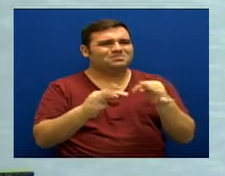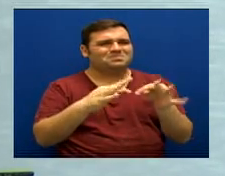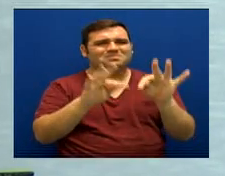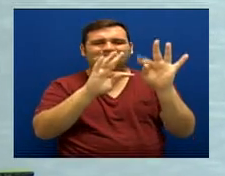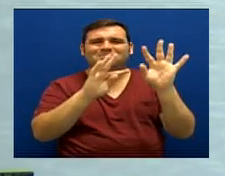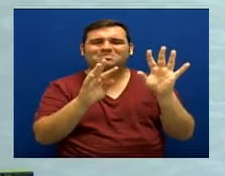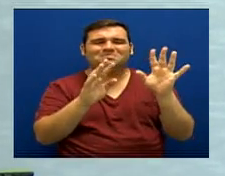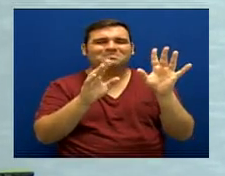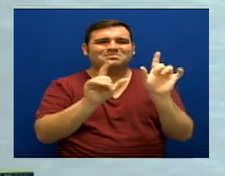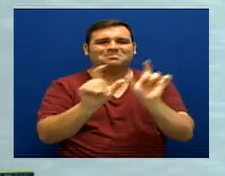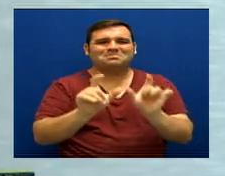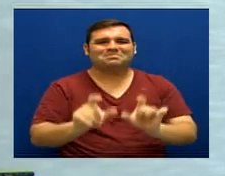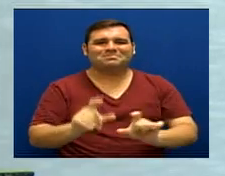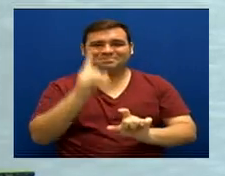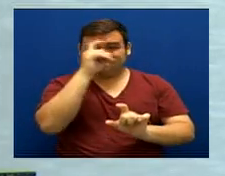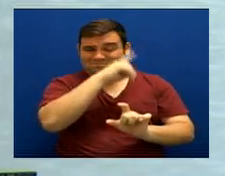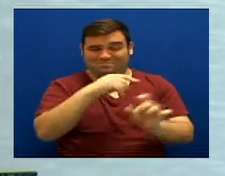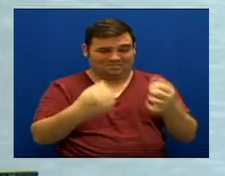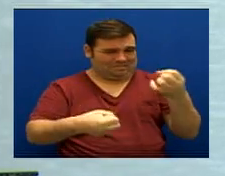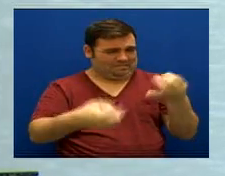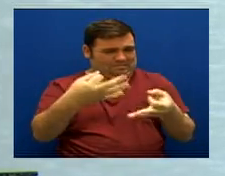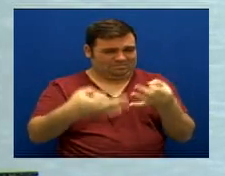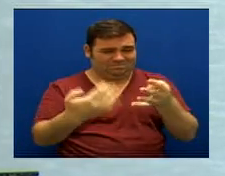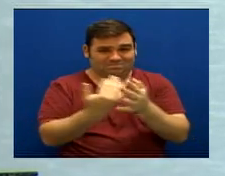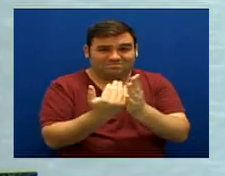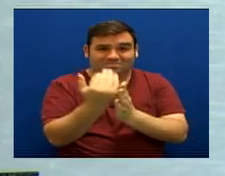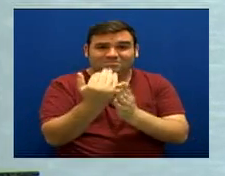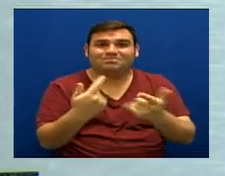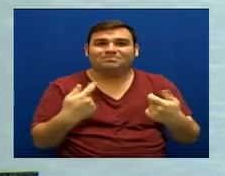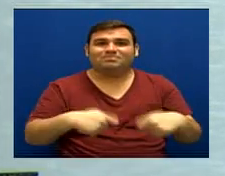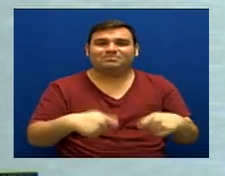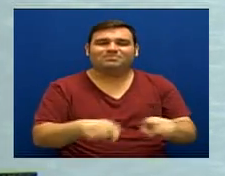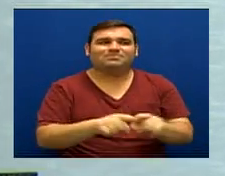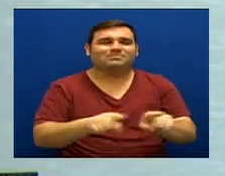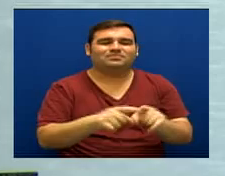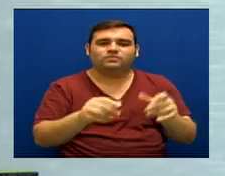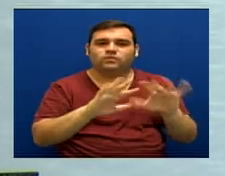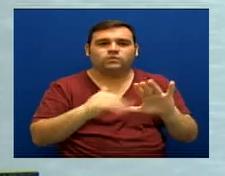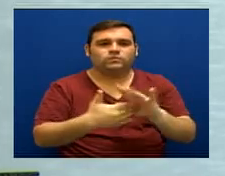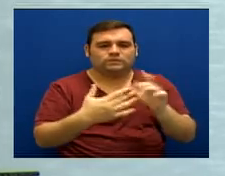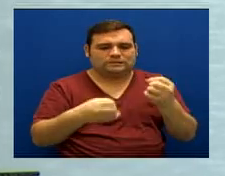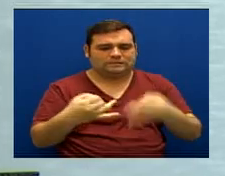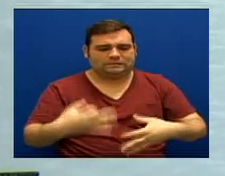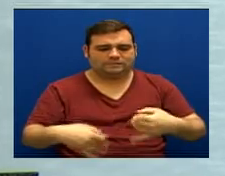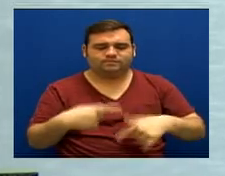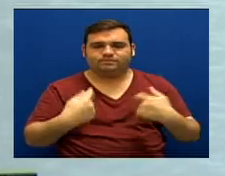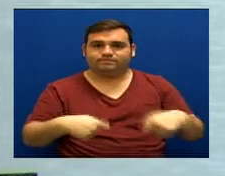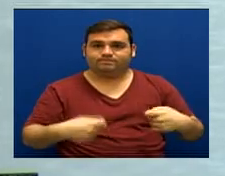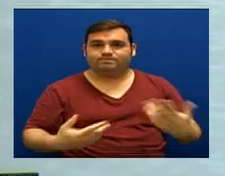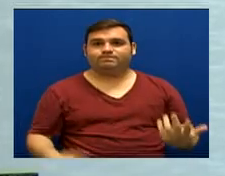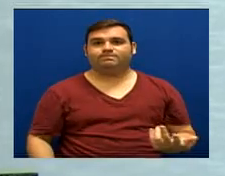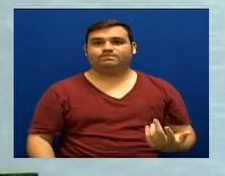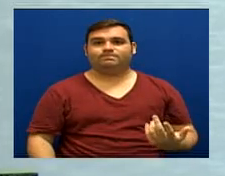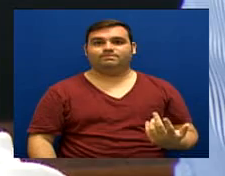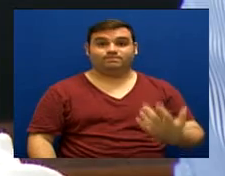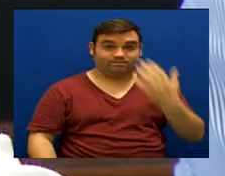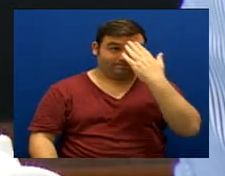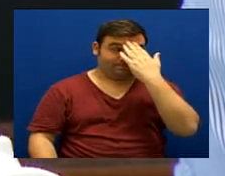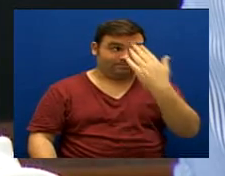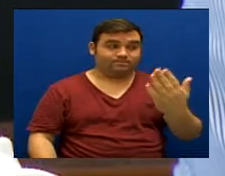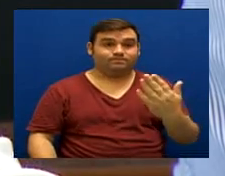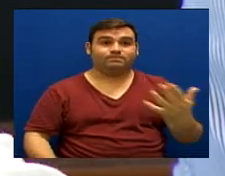muito tem que mostrar muito mais né tudo isso daqui então agradeço pela pra